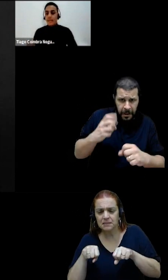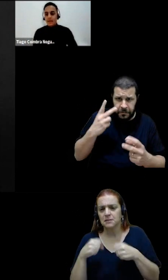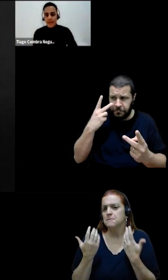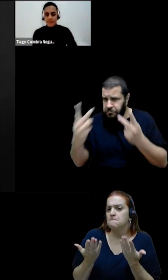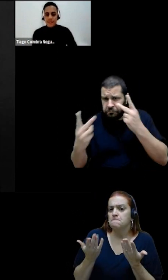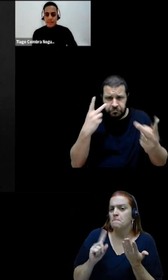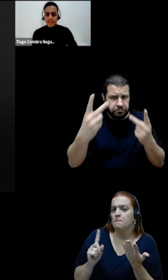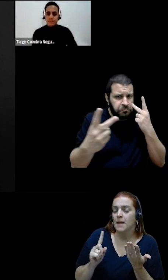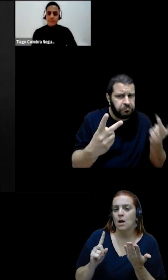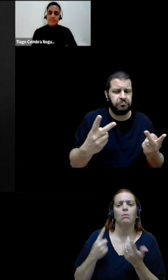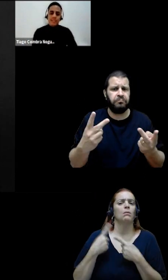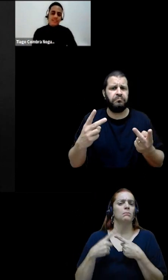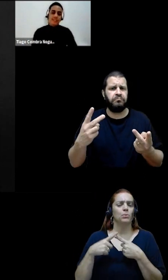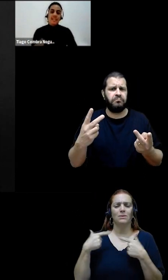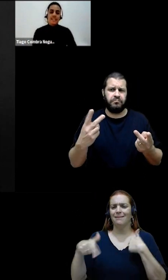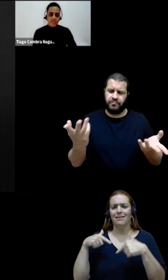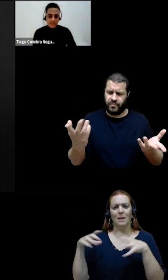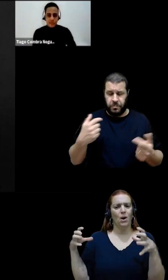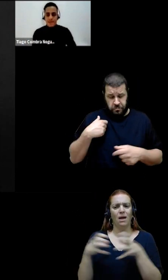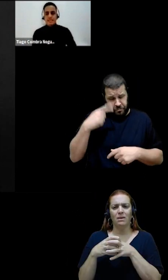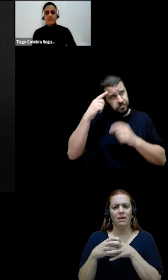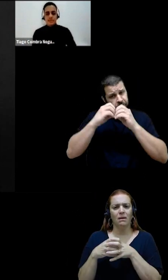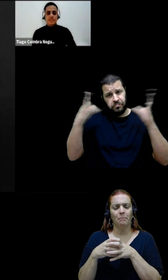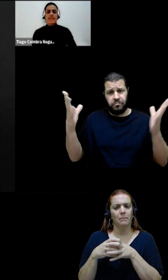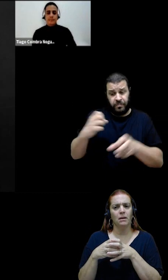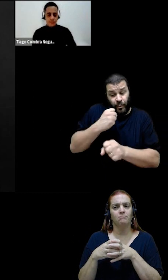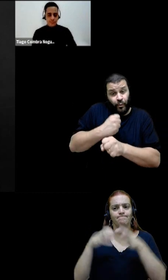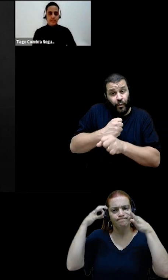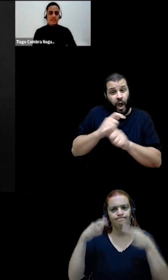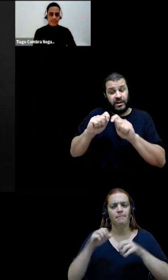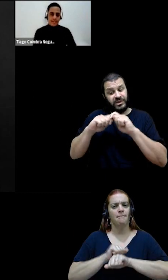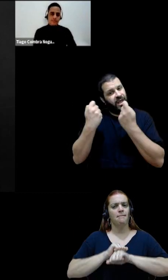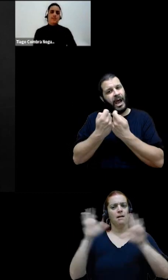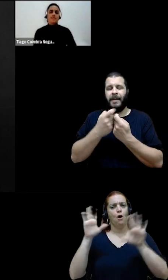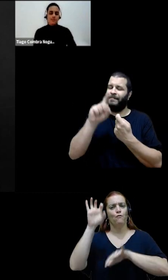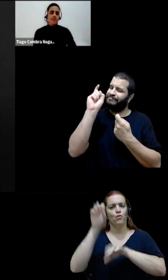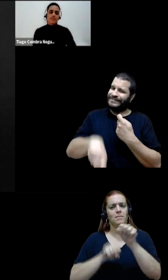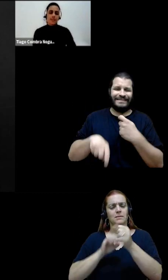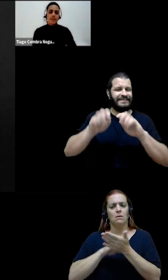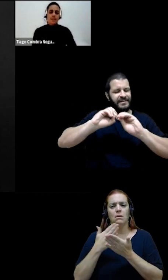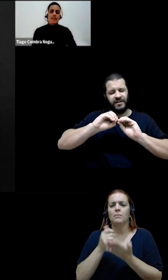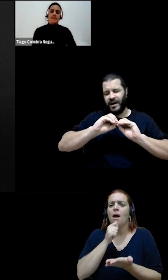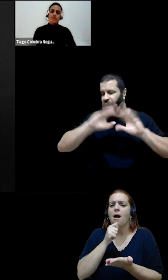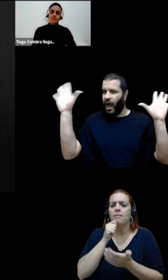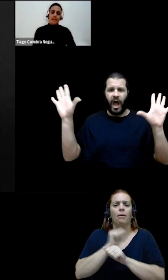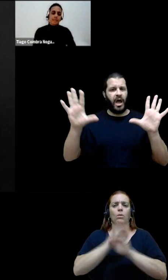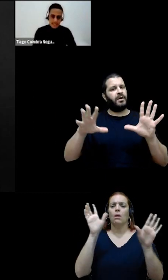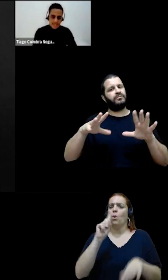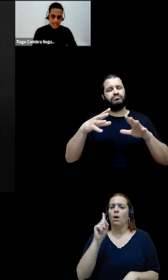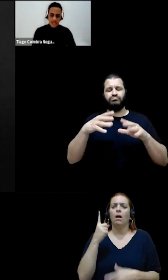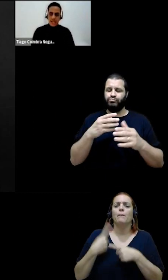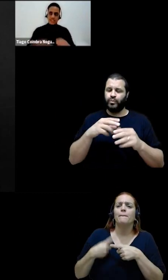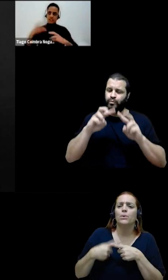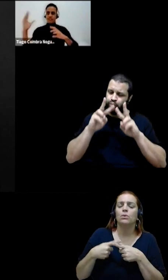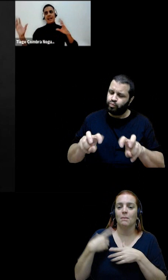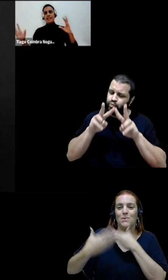exemplo, não é um elemento que fica evidente na formação dos intérpretes de língua de sinais no Brasil ainda, né? Isso não está